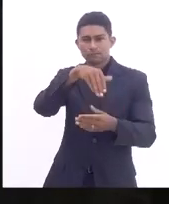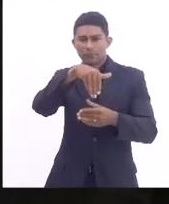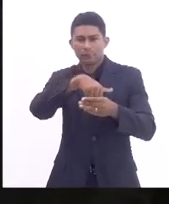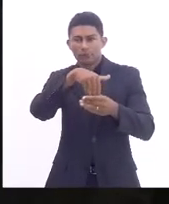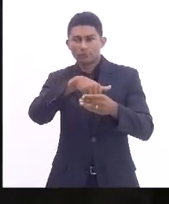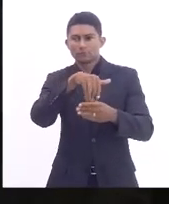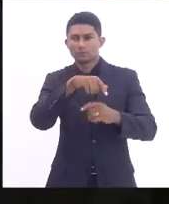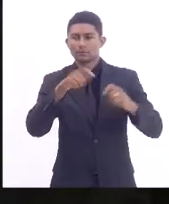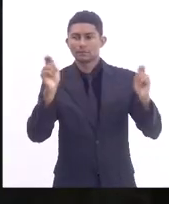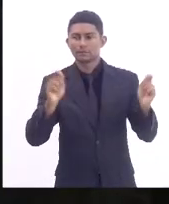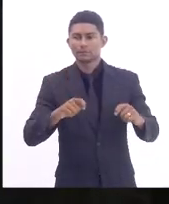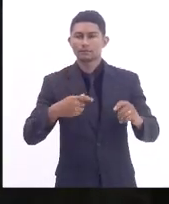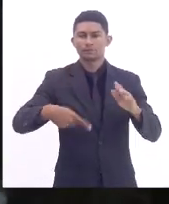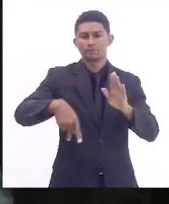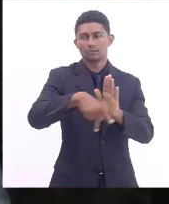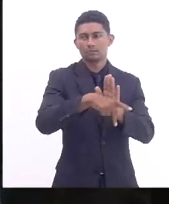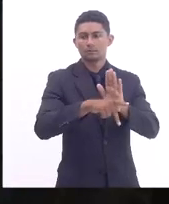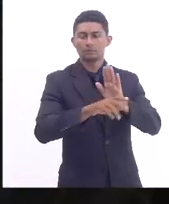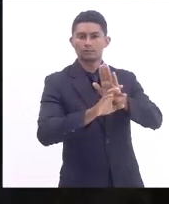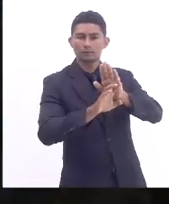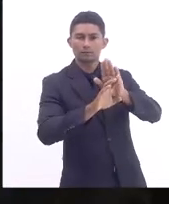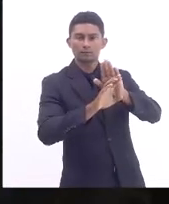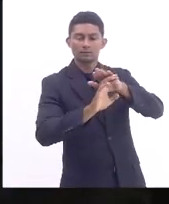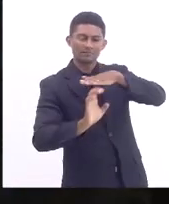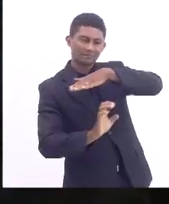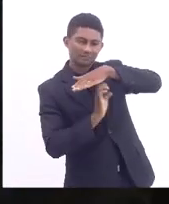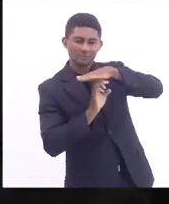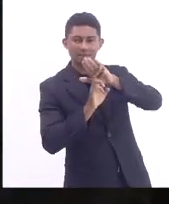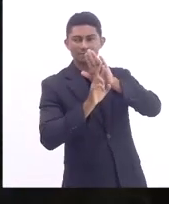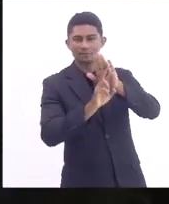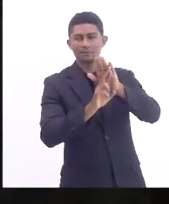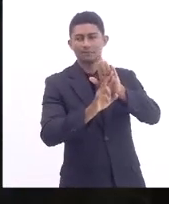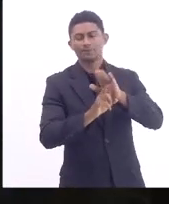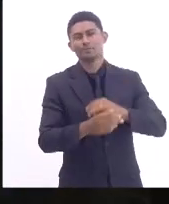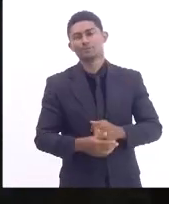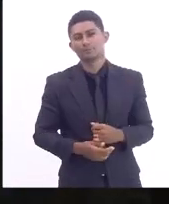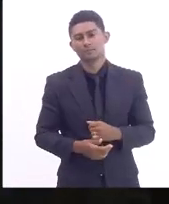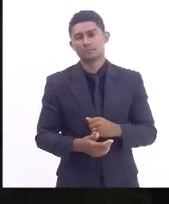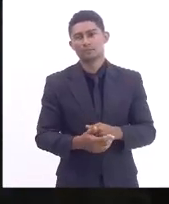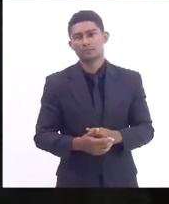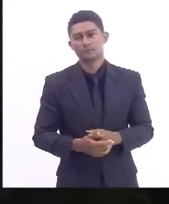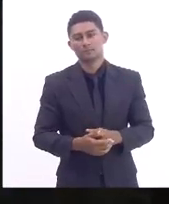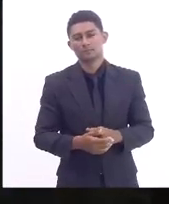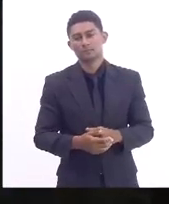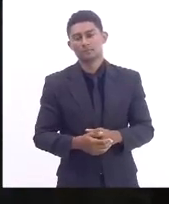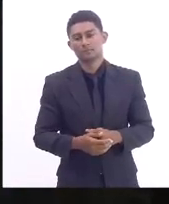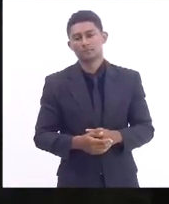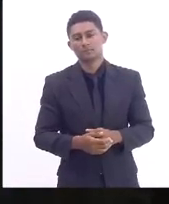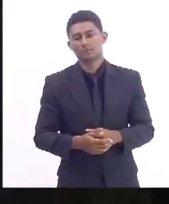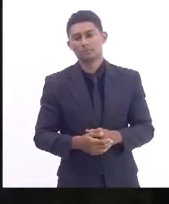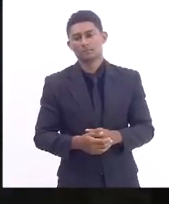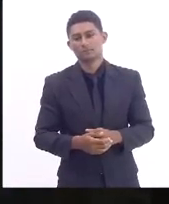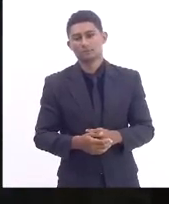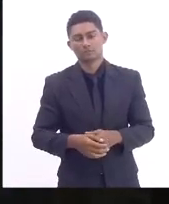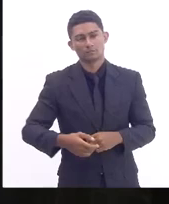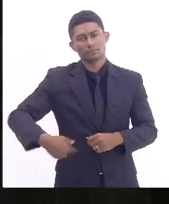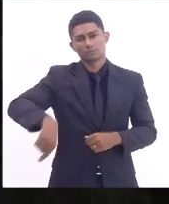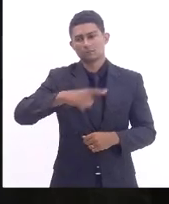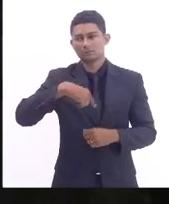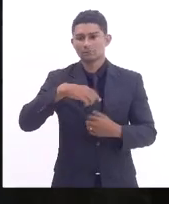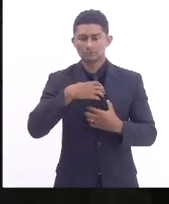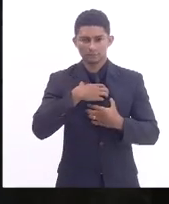outra não ele é o da empresa da direção da empresa dá um saudade pai e aqui a o nosso